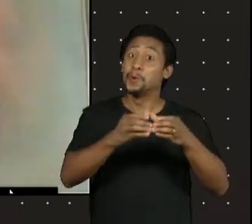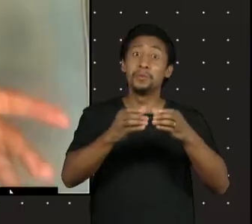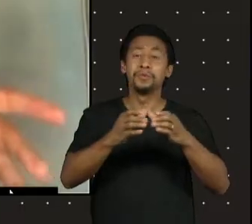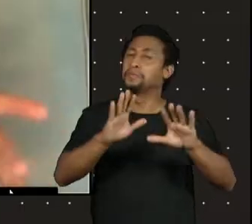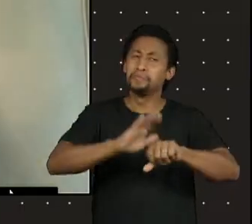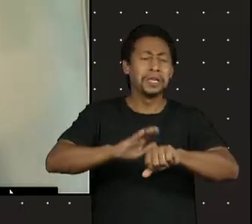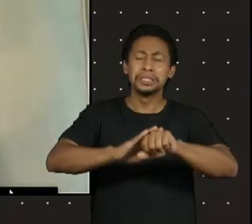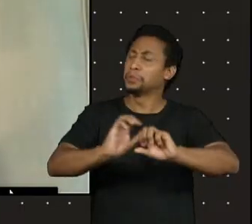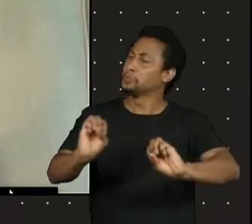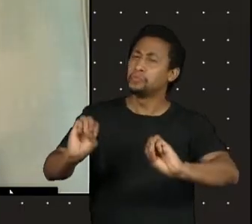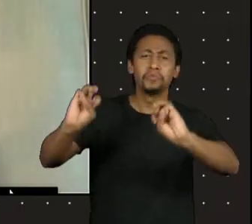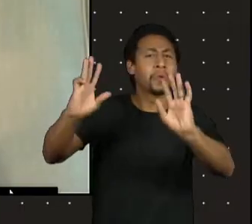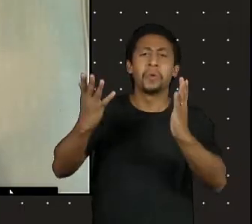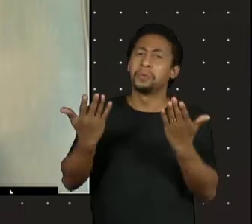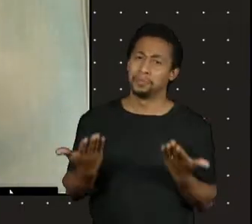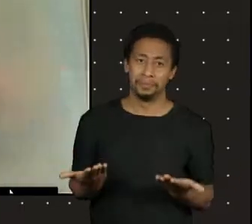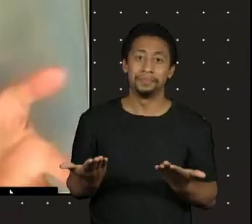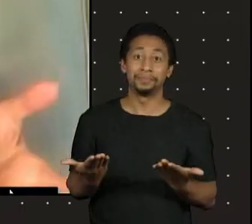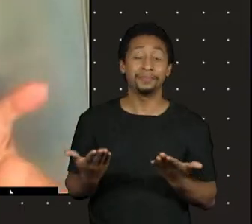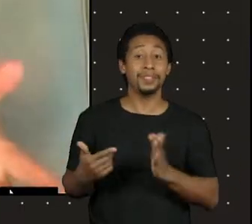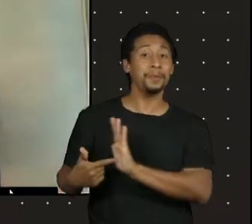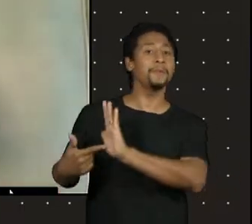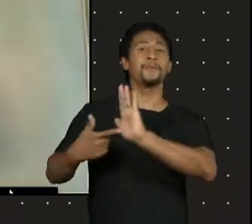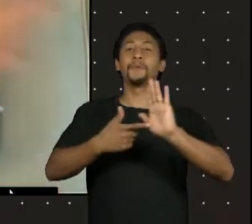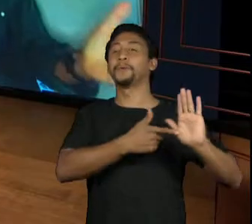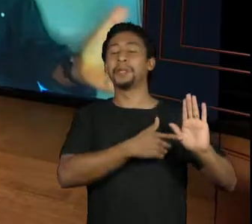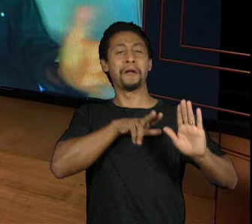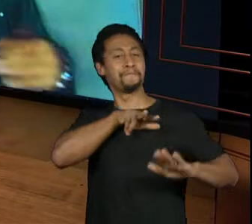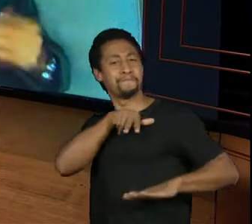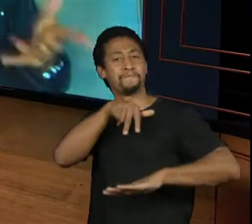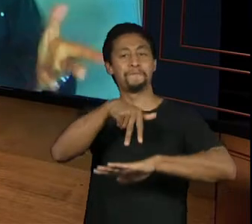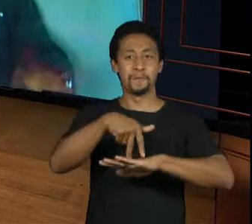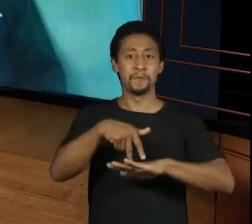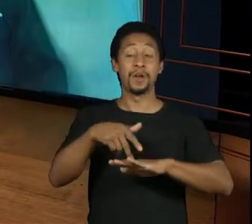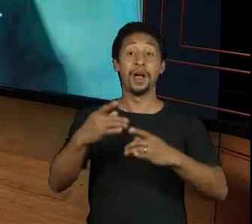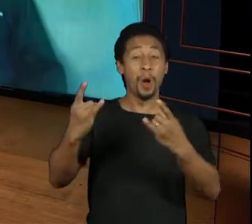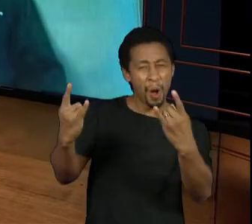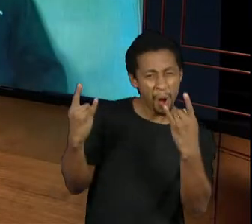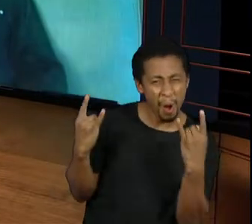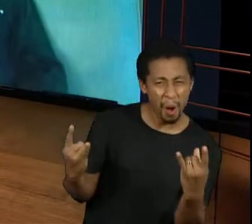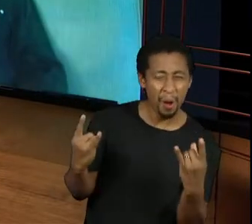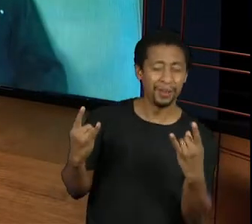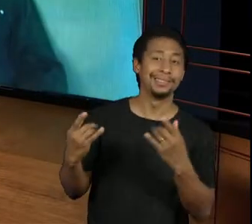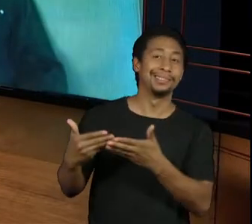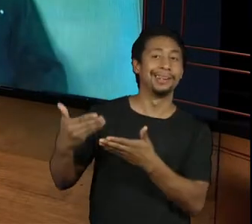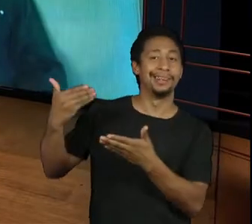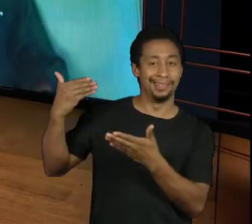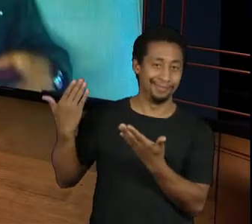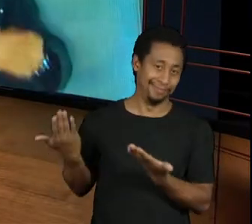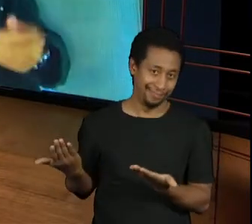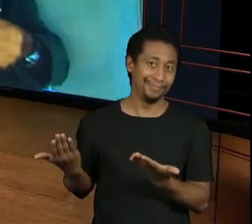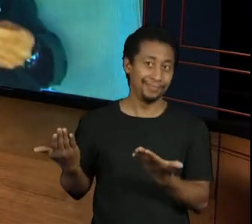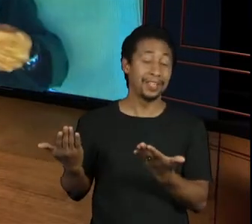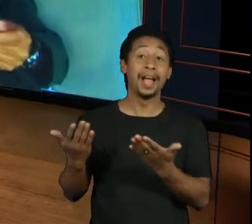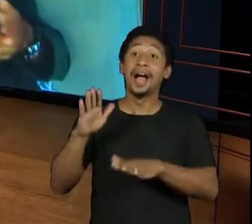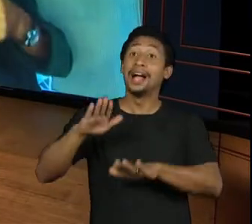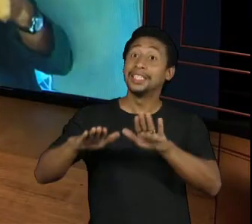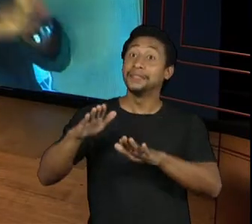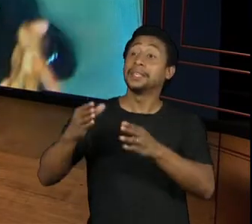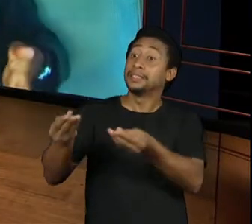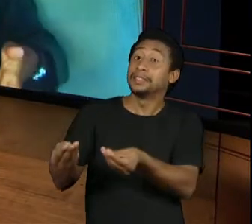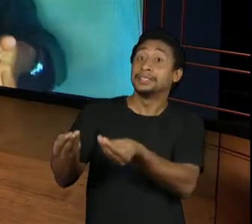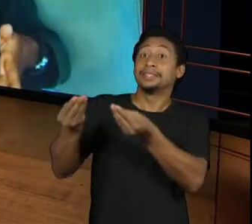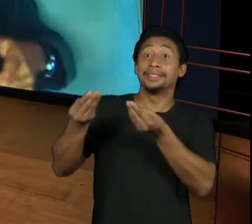qualquer coisa para fazer um show. Eu me lembro que, naquela época, muitas vezes, a gente ganhava,